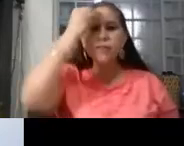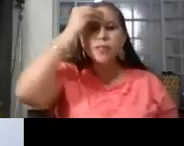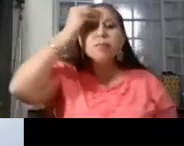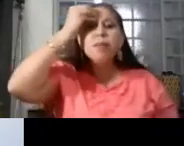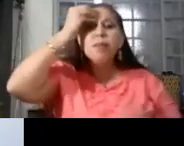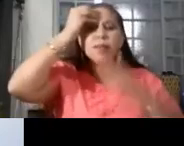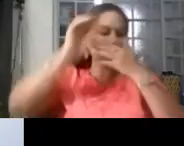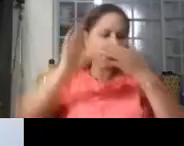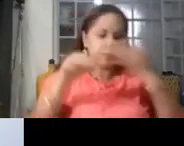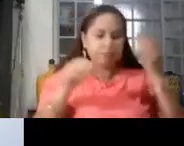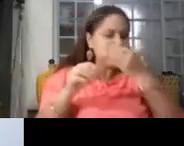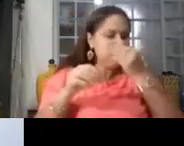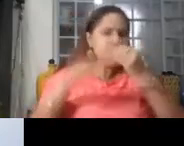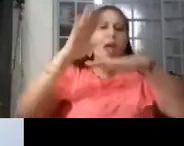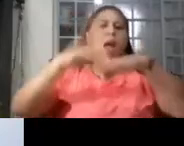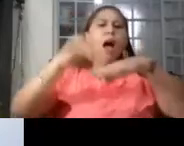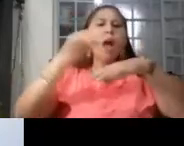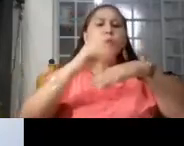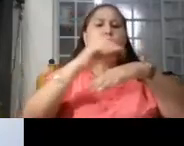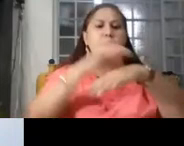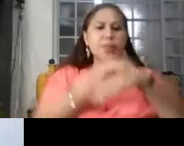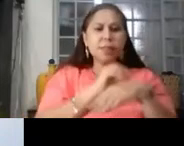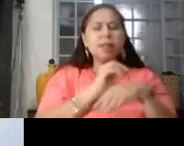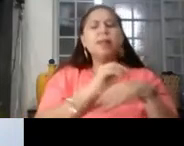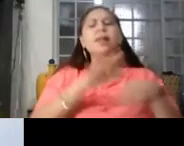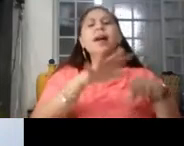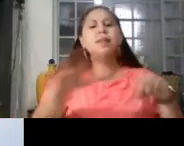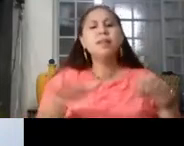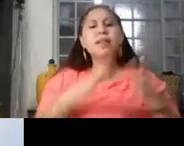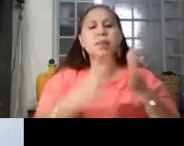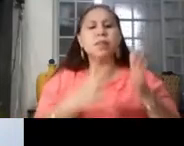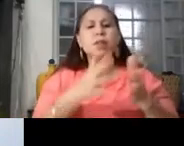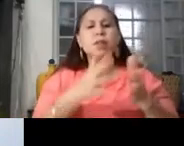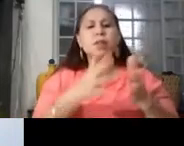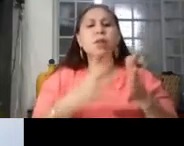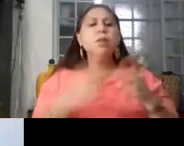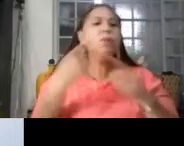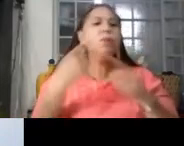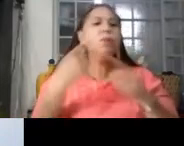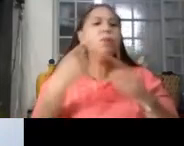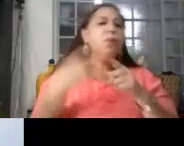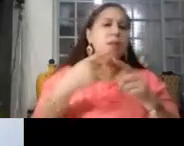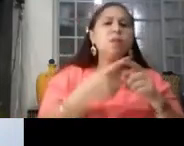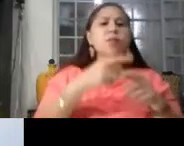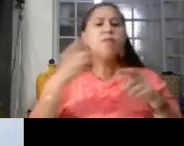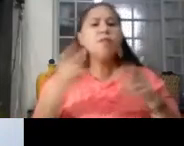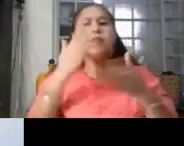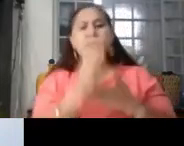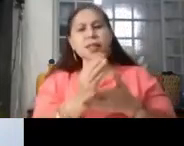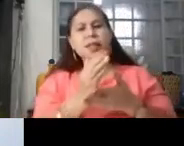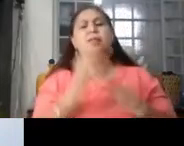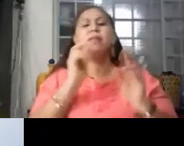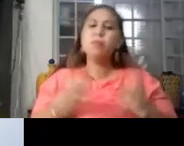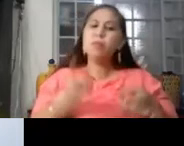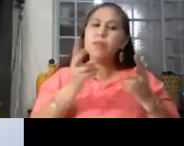importante vocês memorizar autores na área de Libras. por quê? Quando você for fazer uma